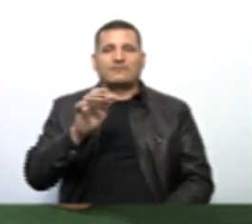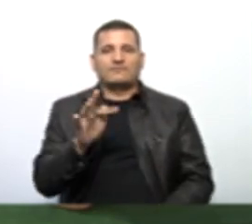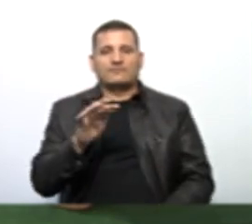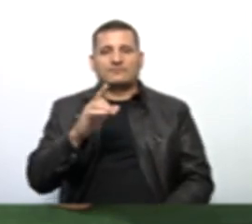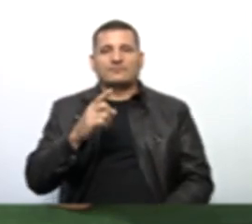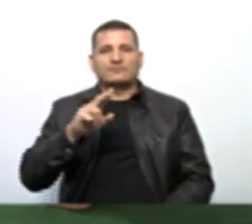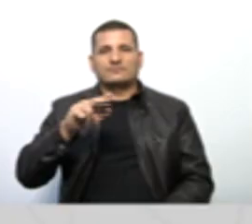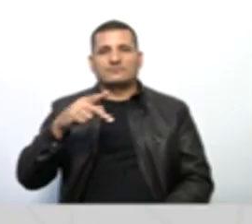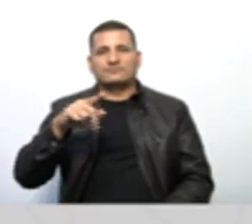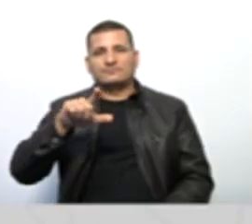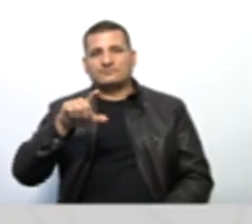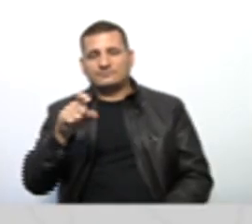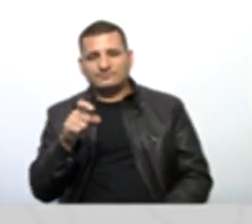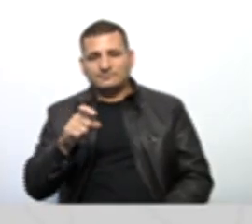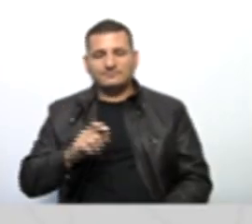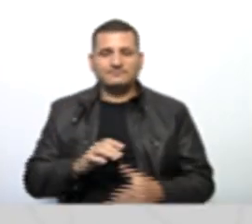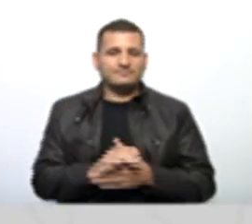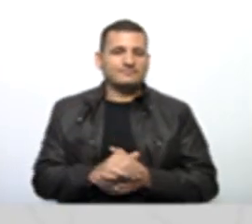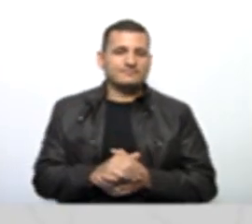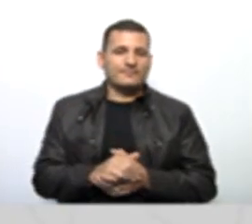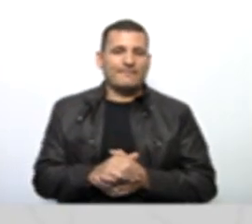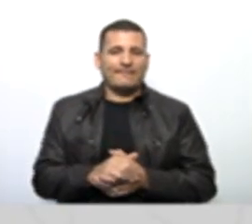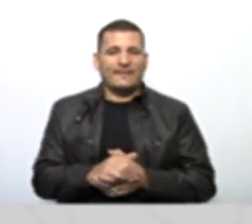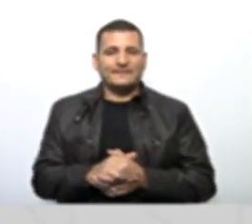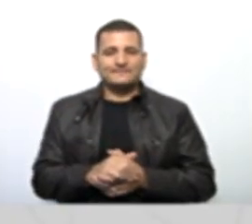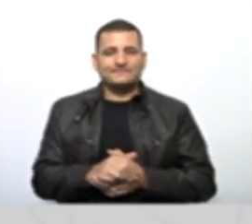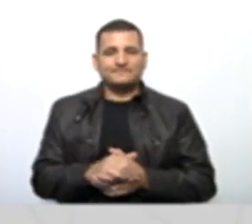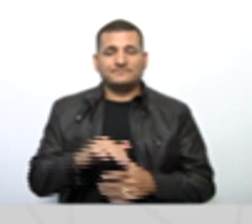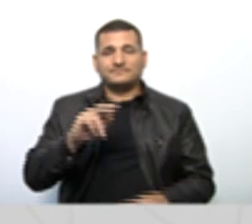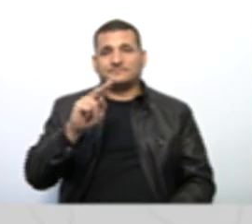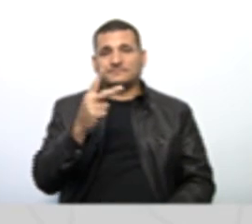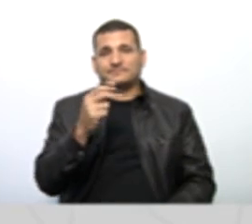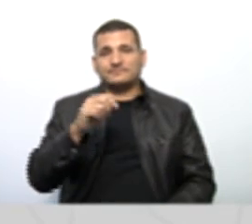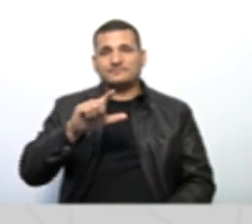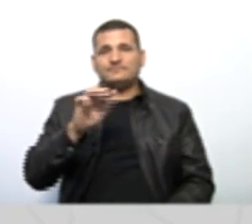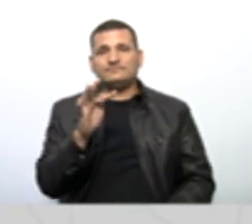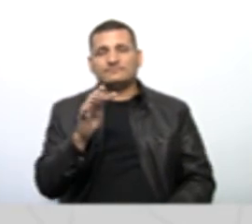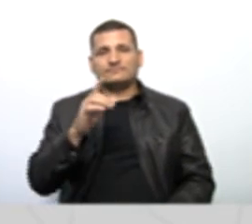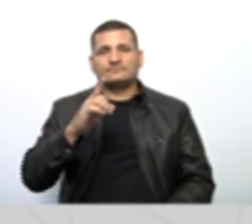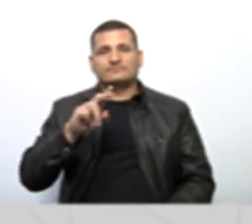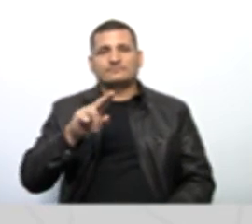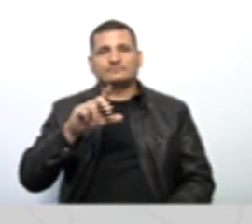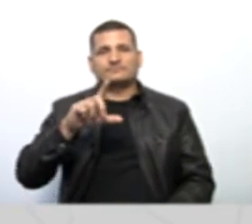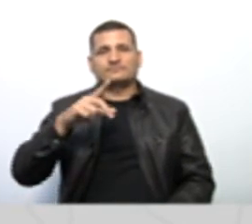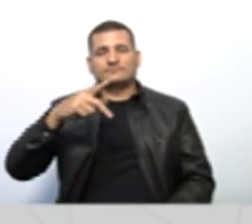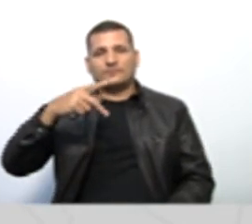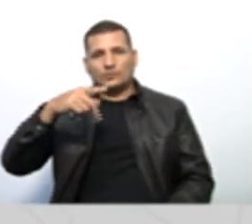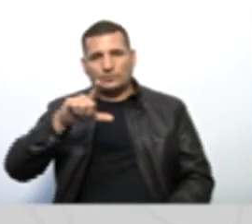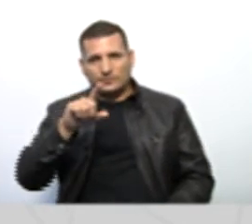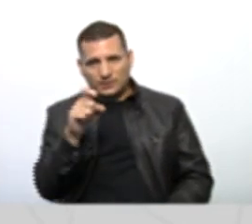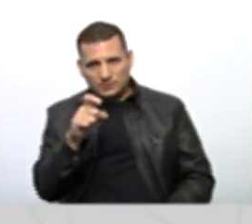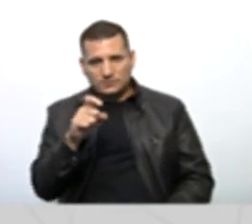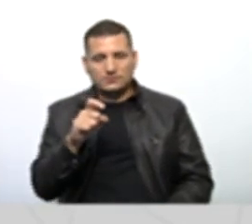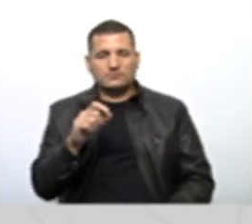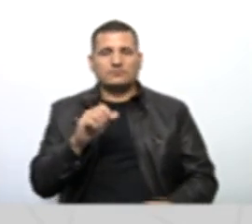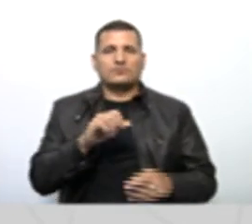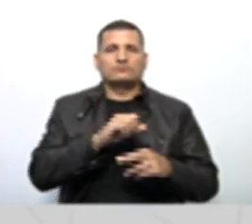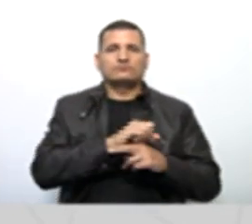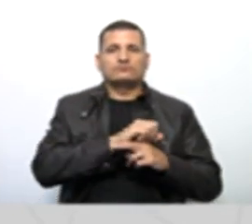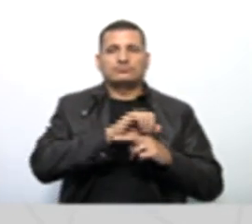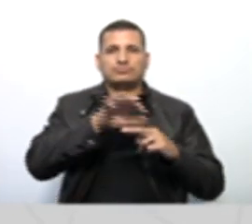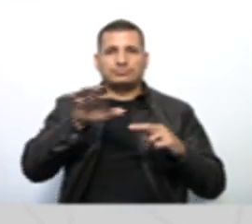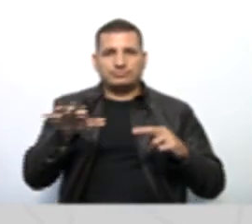né o rafa duplex pessoal que a comunicação ela pode dar nos dois sentido mais um de cada vez não pode